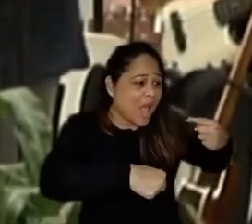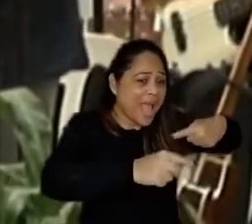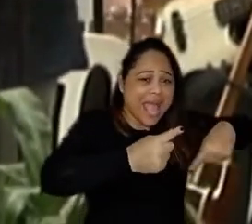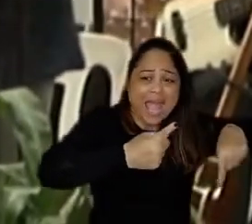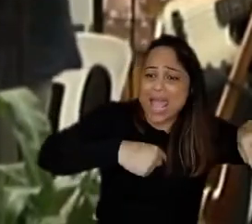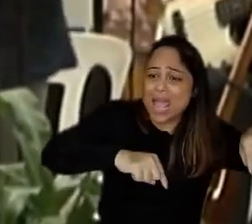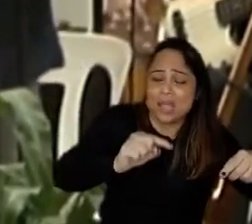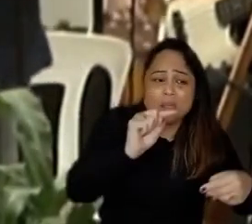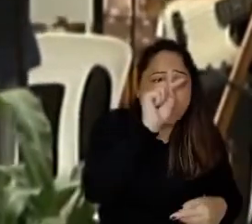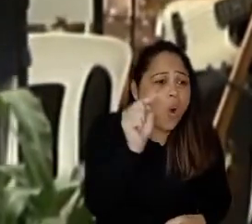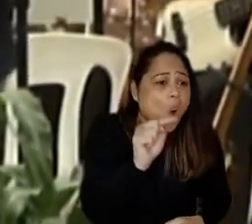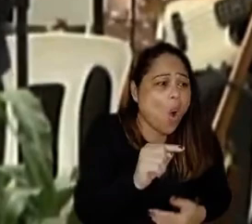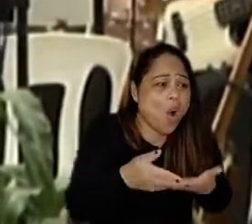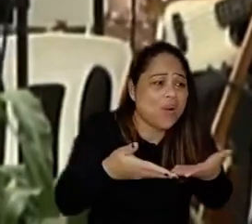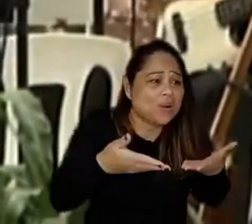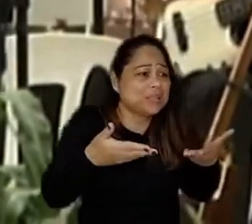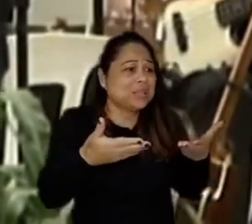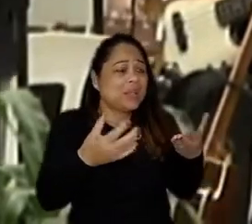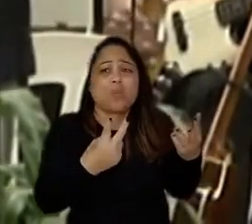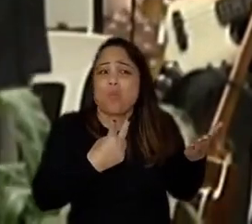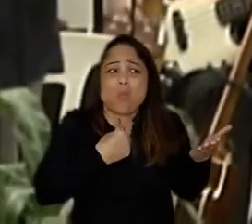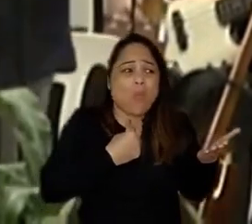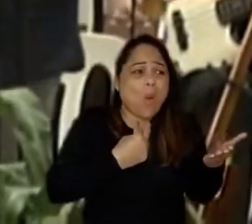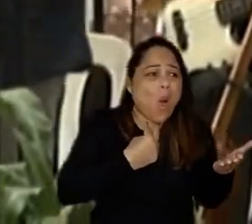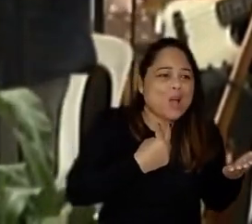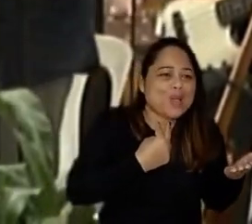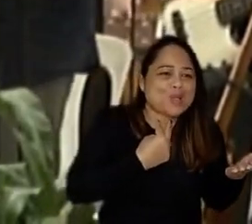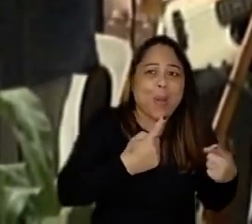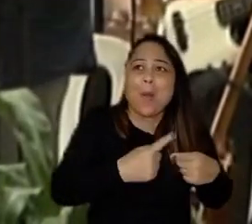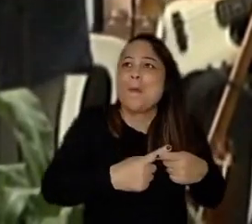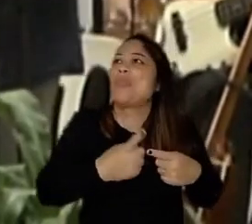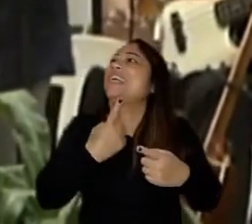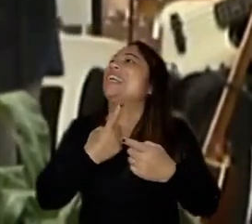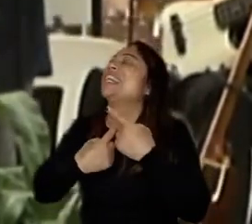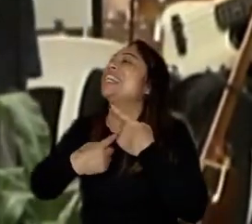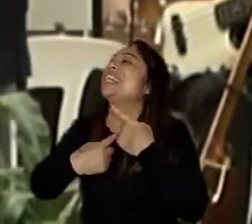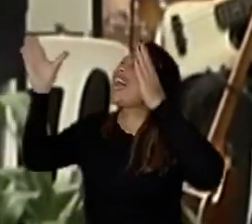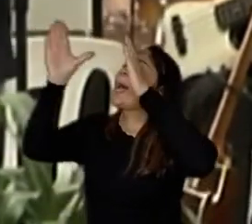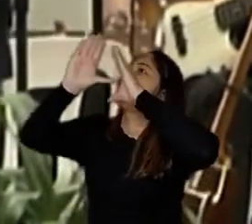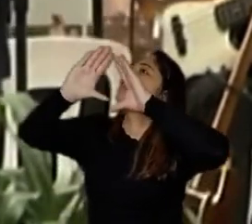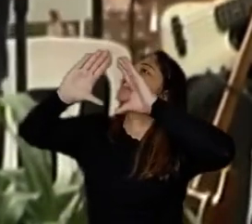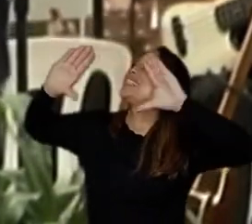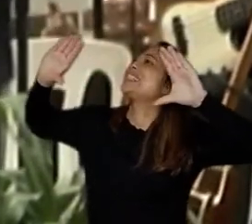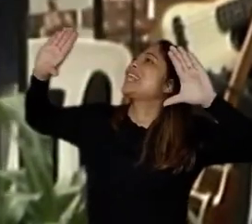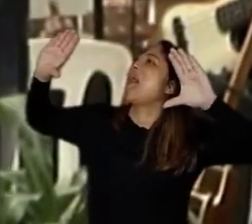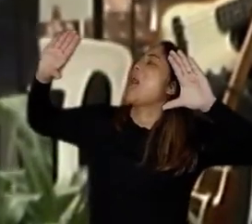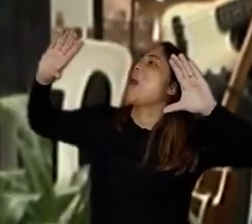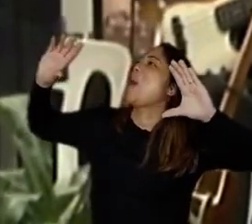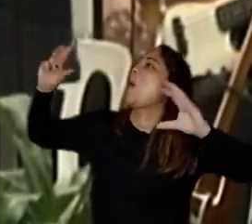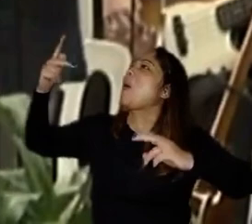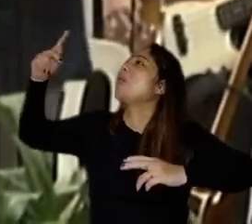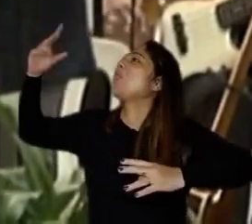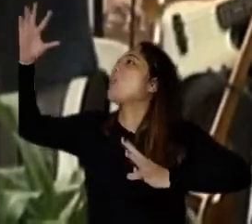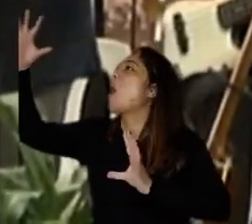eu posso ir? Se o céu que eu procuro só virá por tua